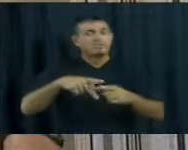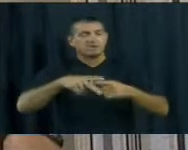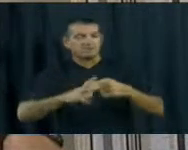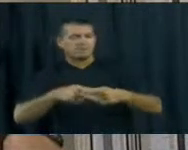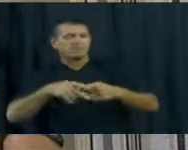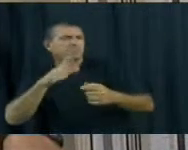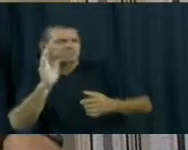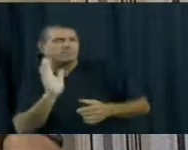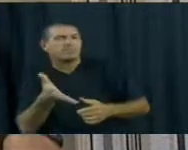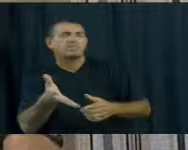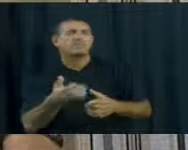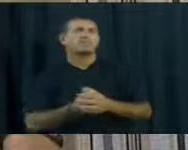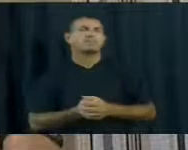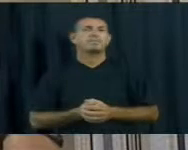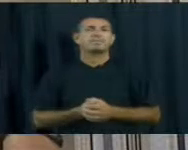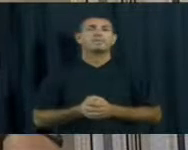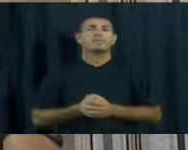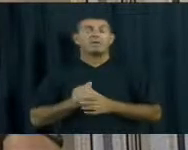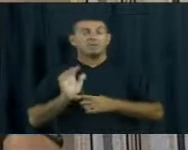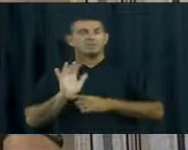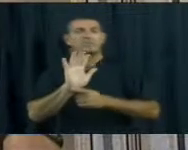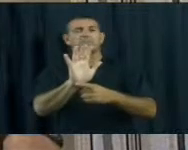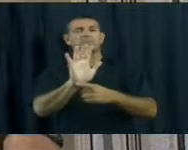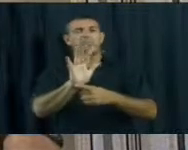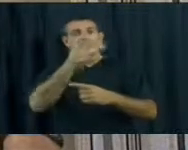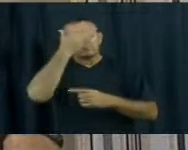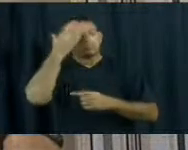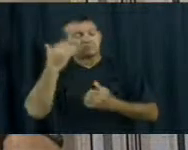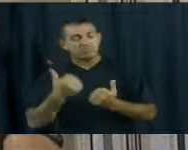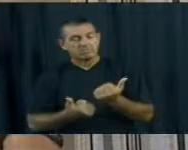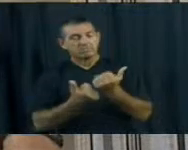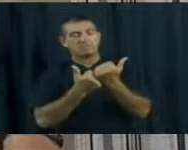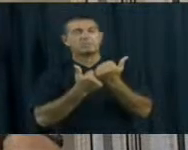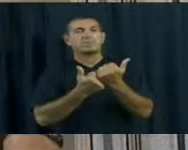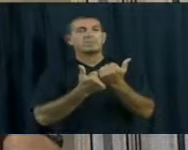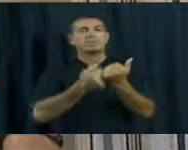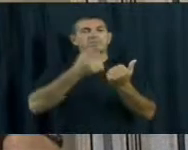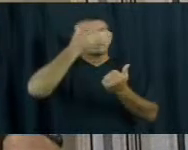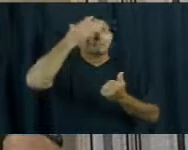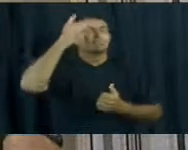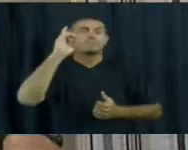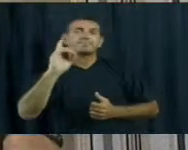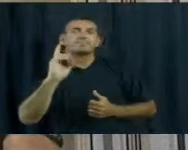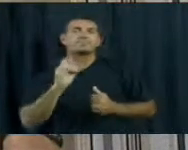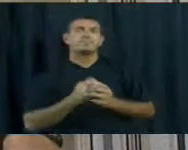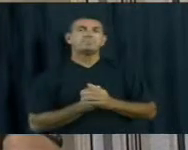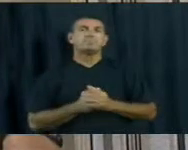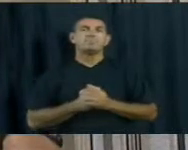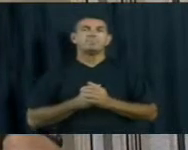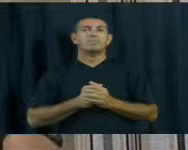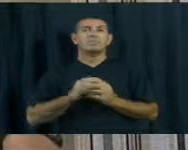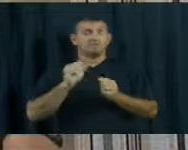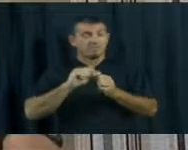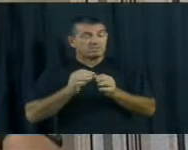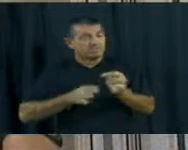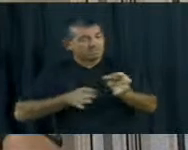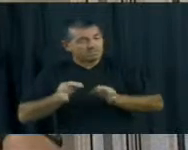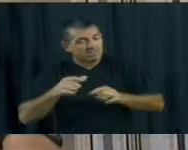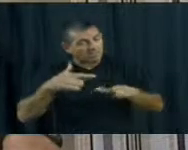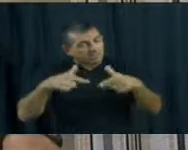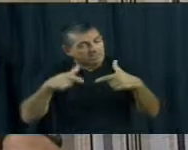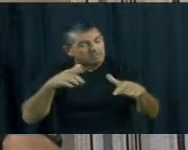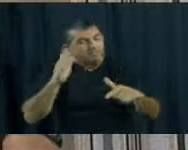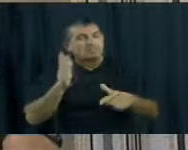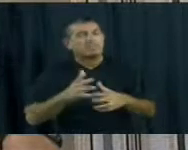de defesa das pessoas com deficiência. Essas entidades, nós temos feito um trabalho que